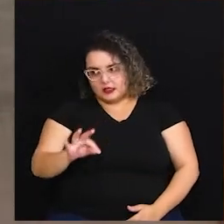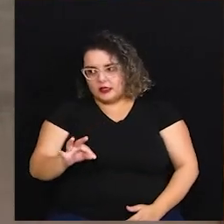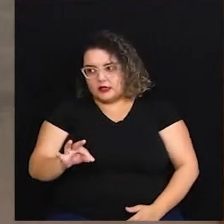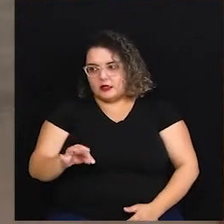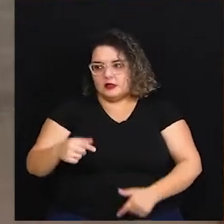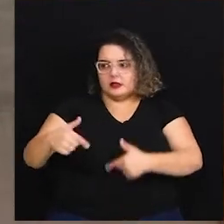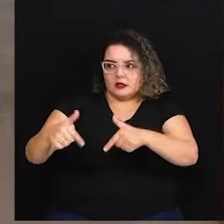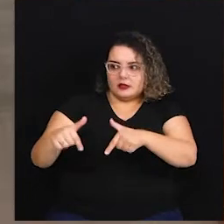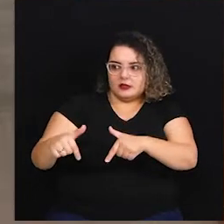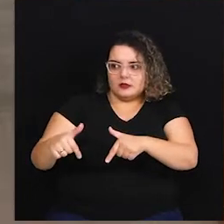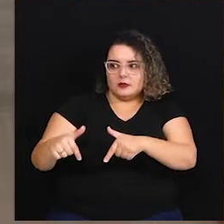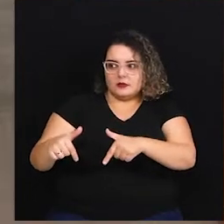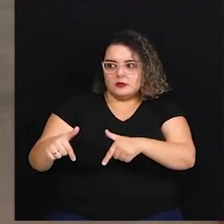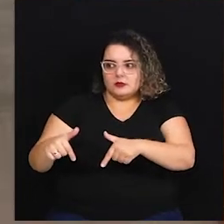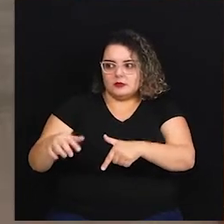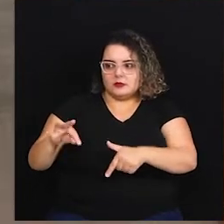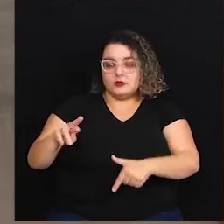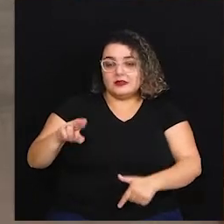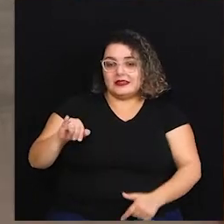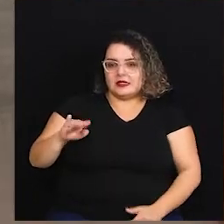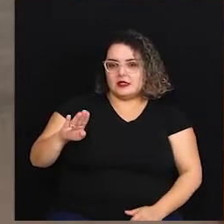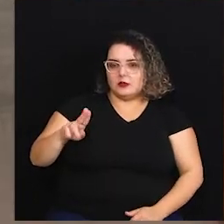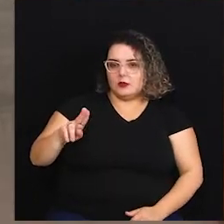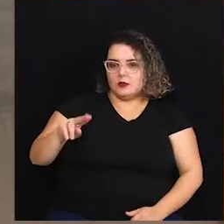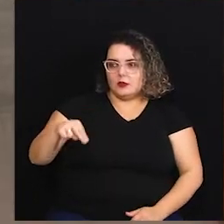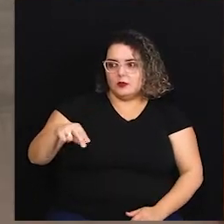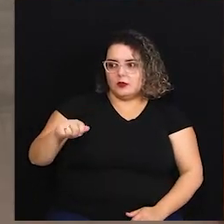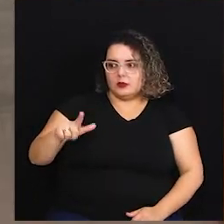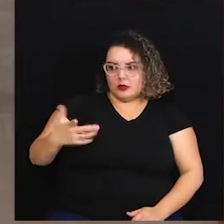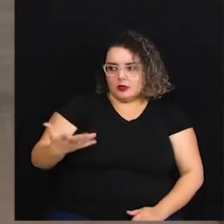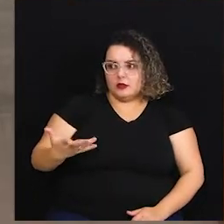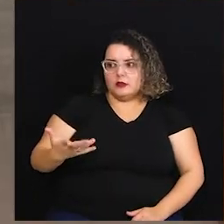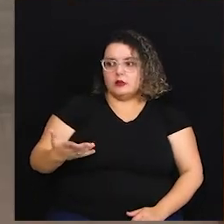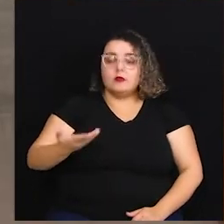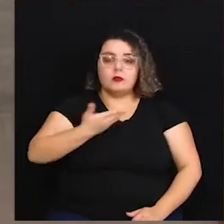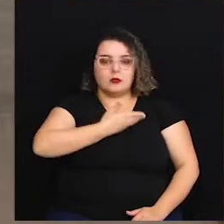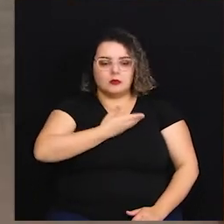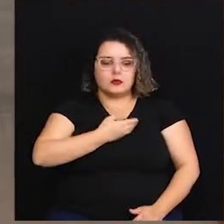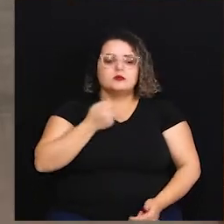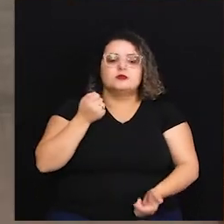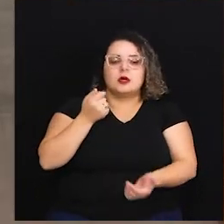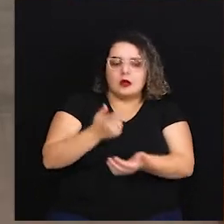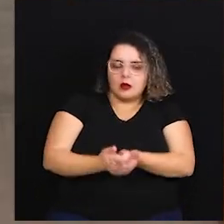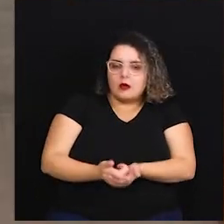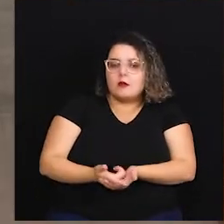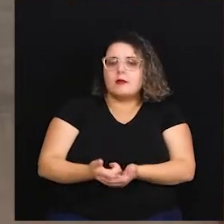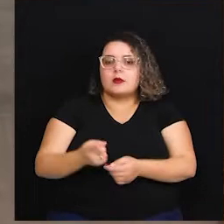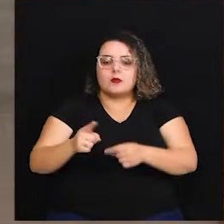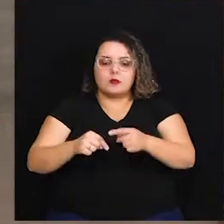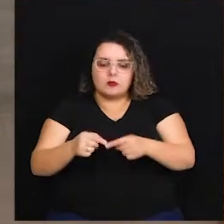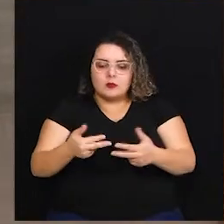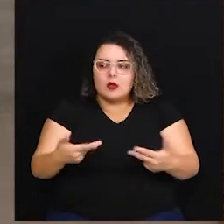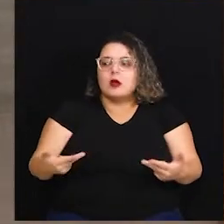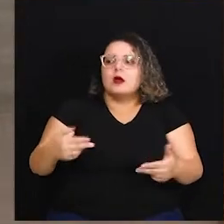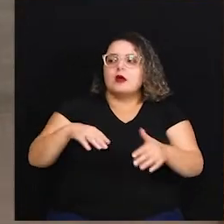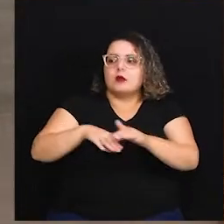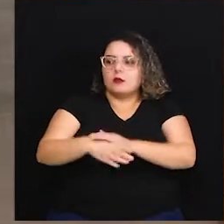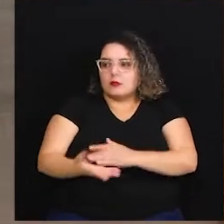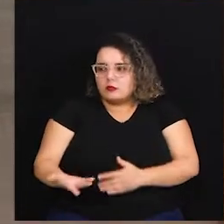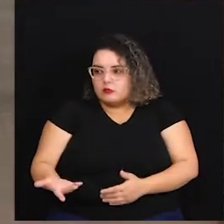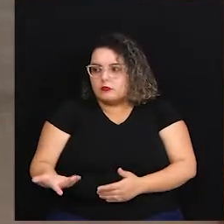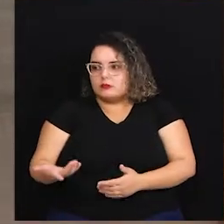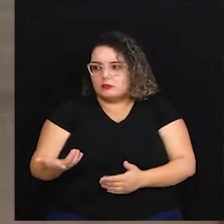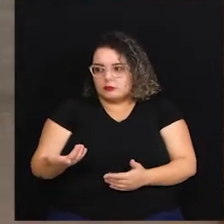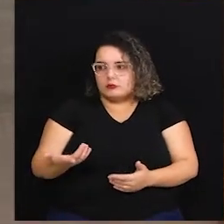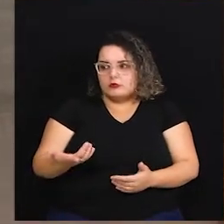CLT, ele trabalhava no tribunal. E um dia um amigo que já comprava algumas peças nossas, que já estava acostumado por ele ser um